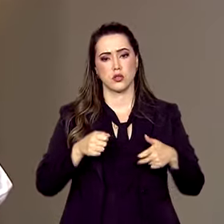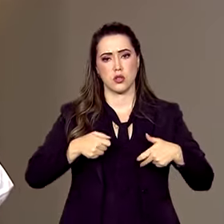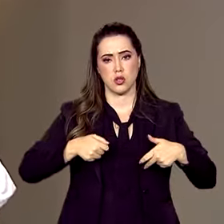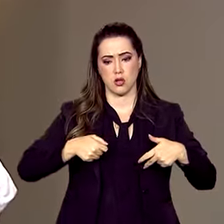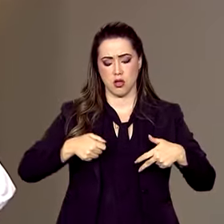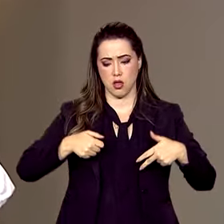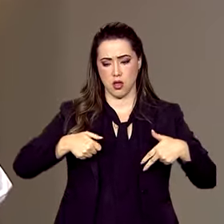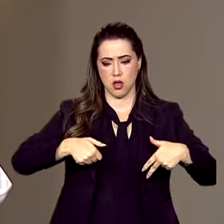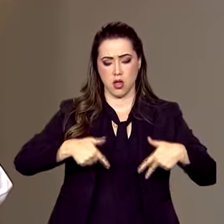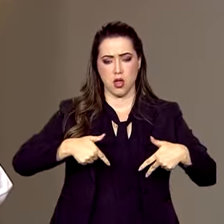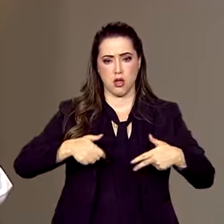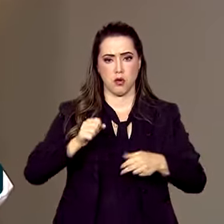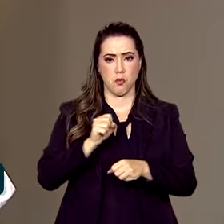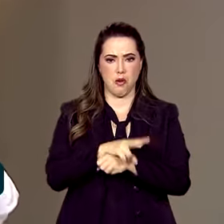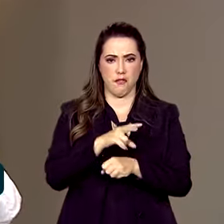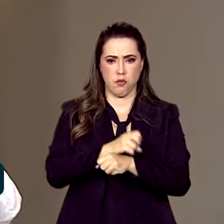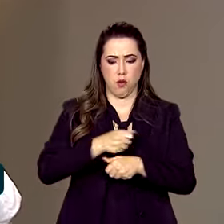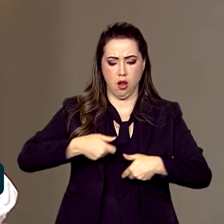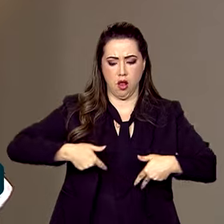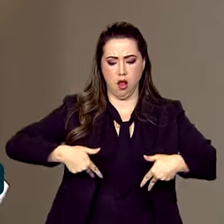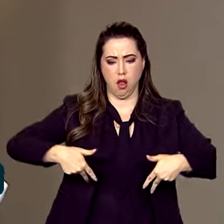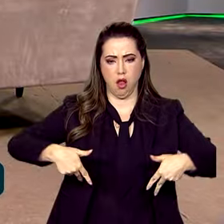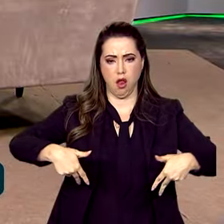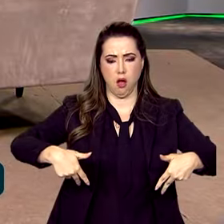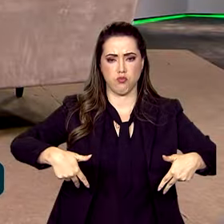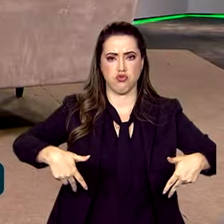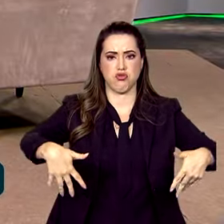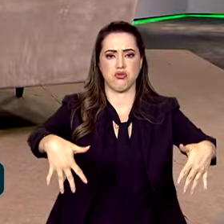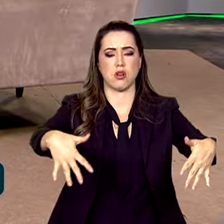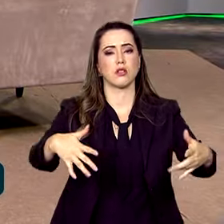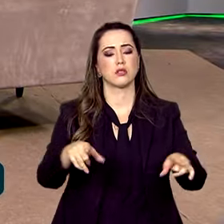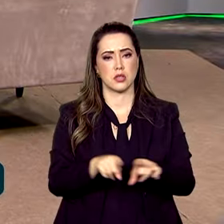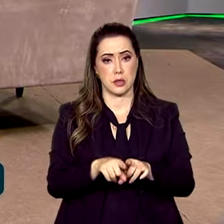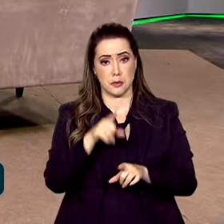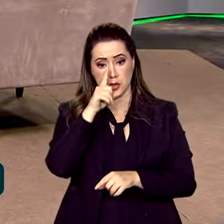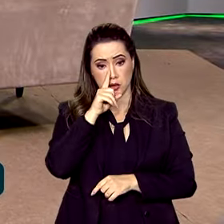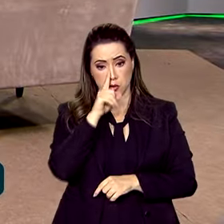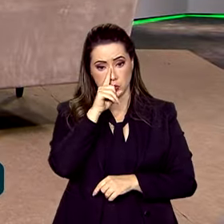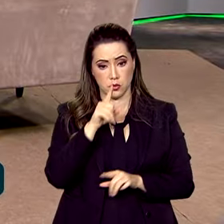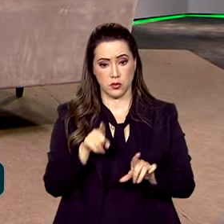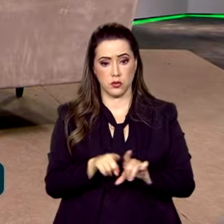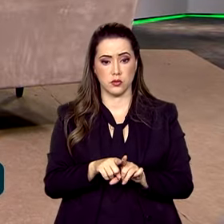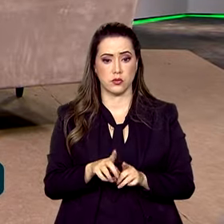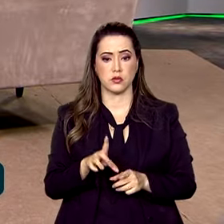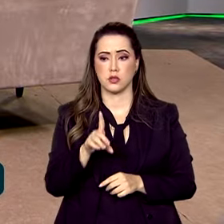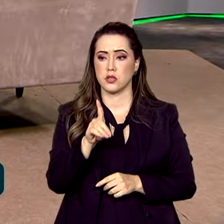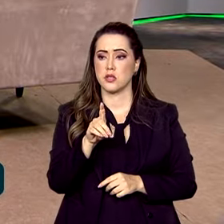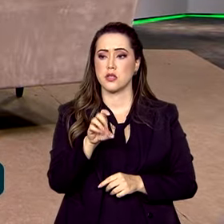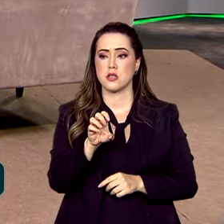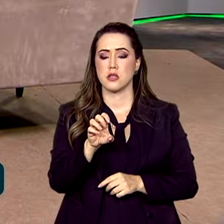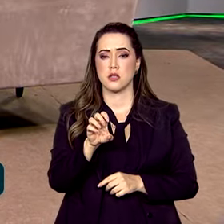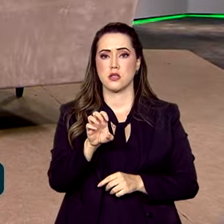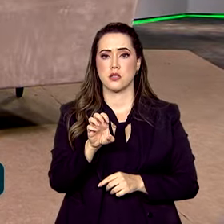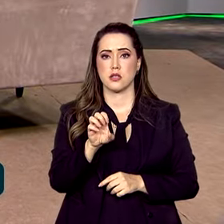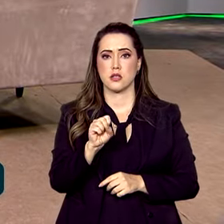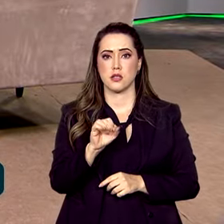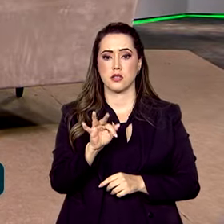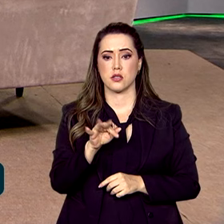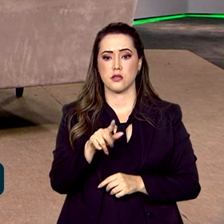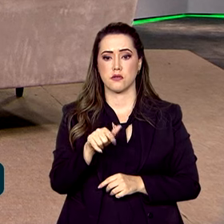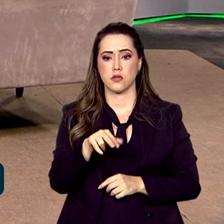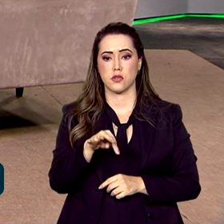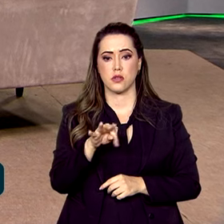de altíssima, vamos dizer assim, periculosidade, né, desfoliante de florestas, uma coisa que é absolutamente proibida. Proibido. Não é?